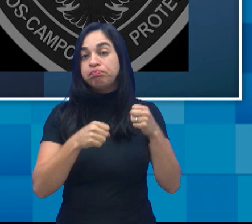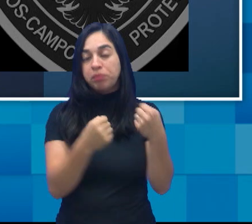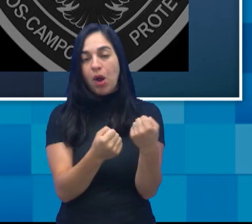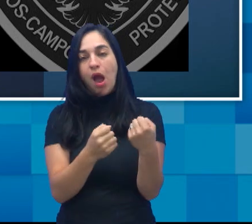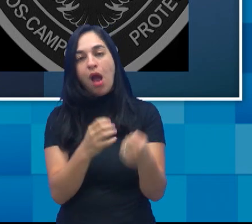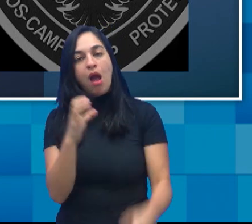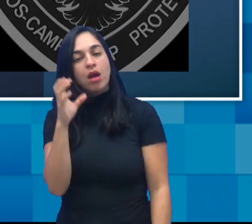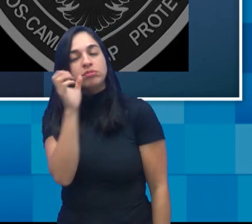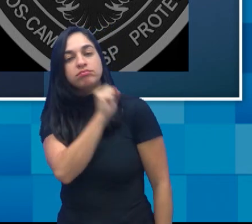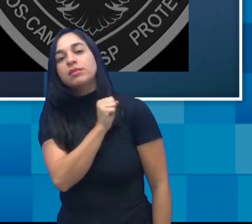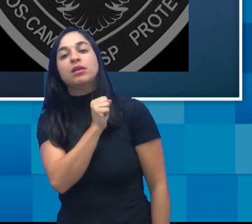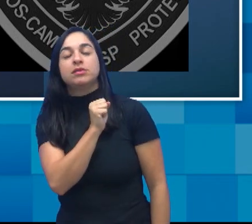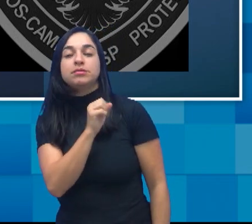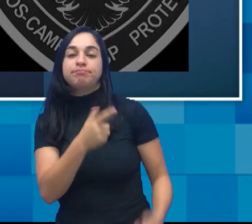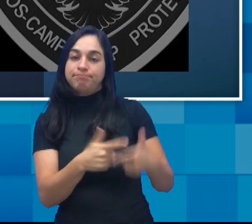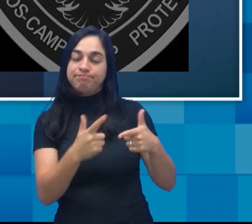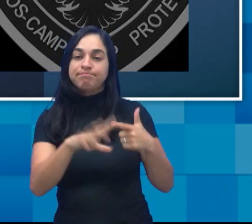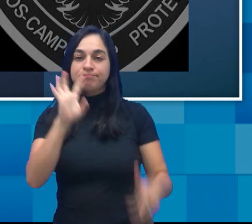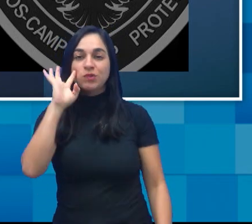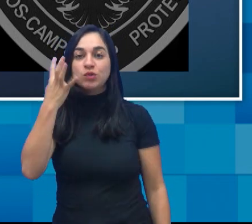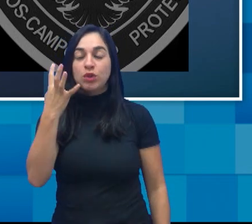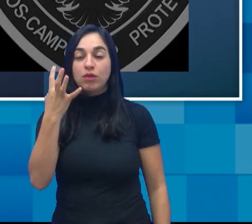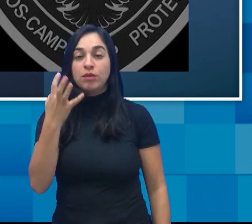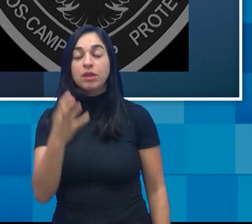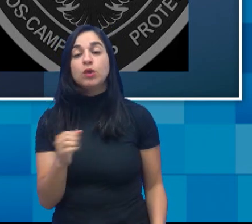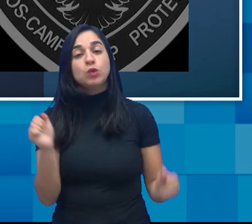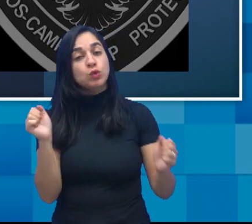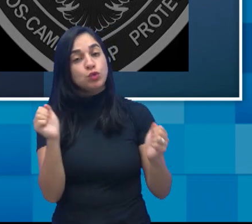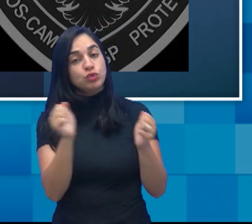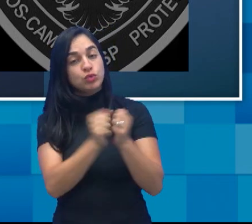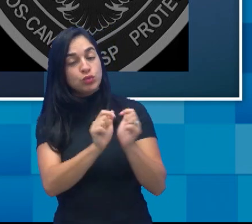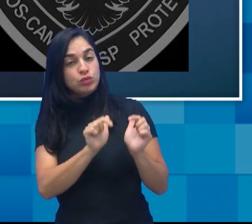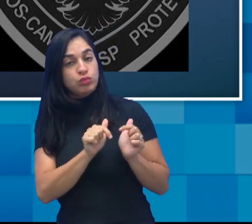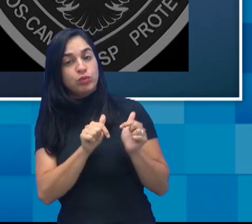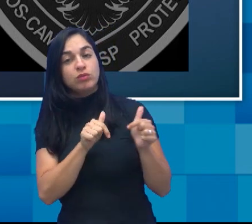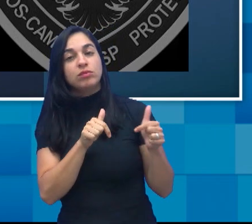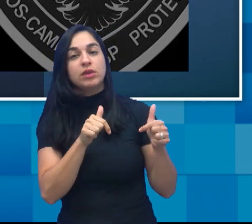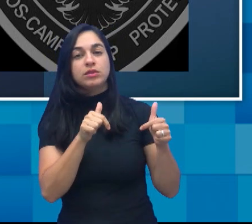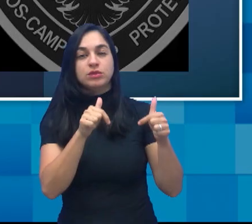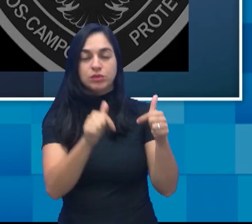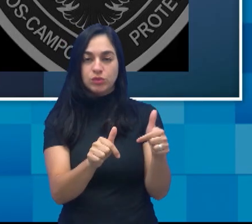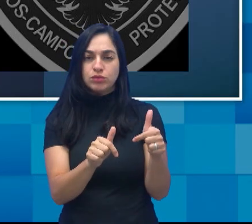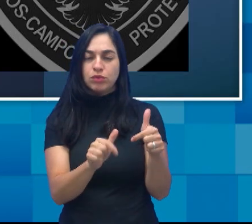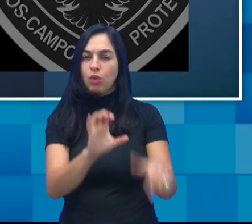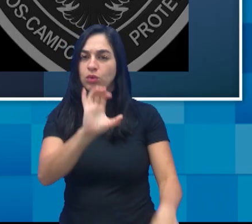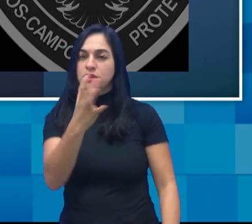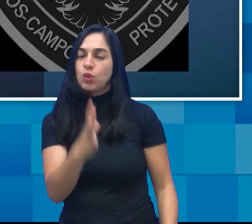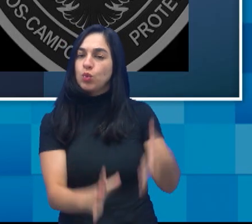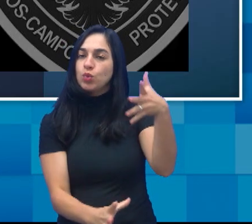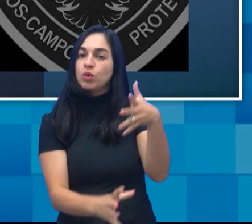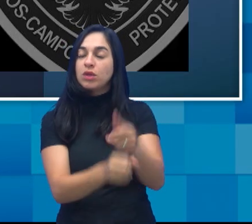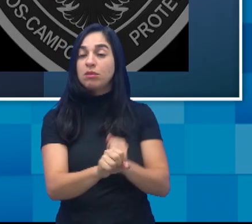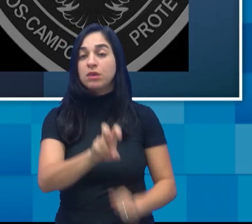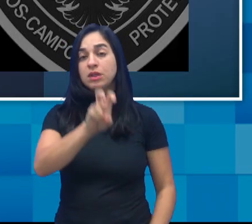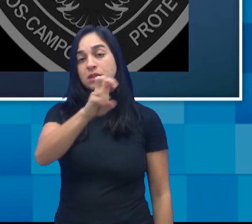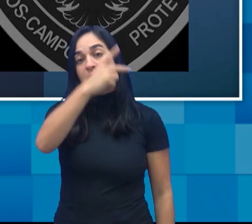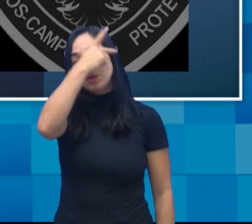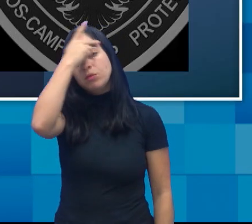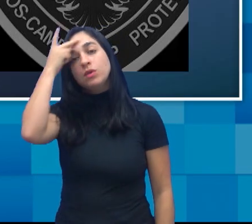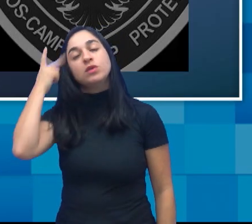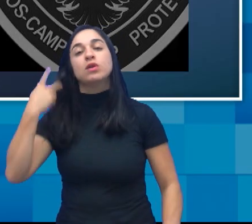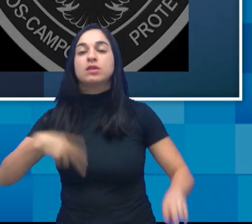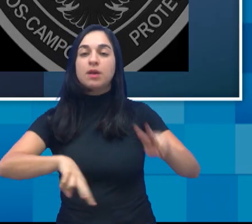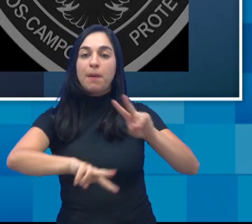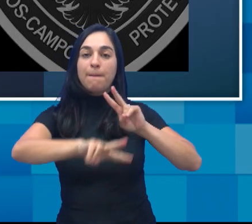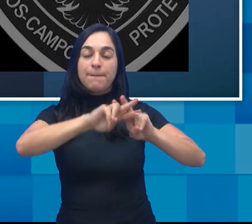do município. A ação conjunta resultou na prisão de 5 indivíduos pelos crimes de furto